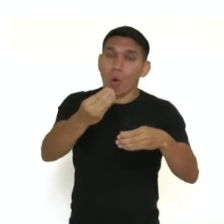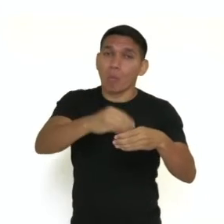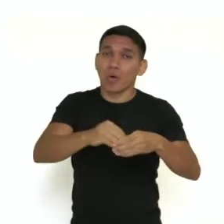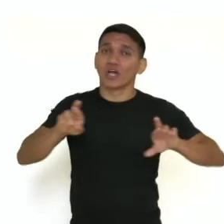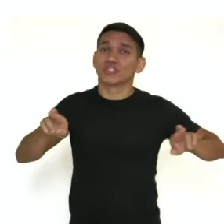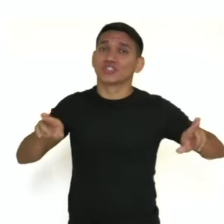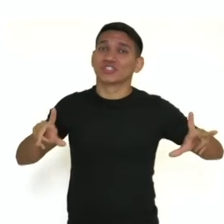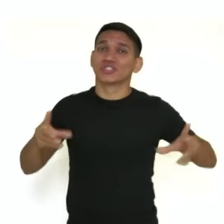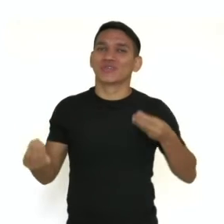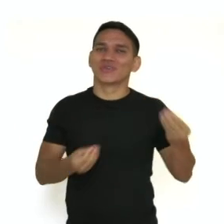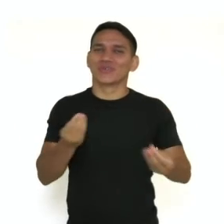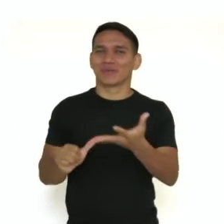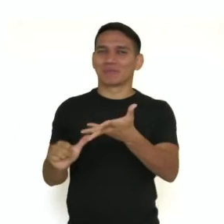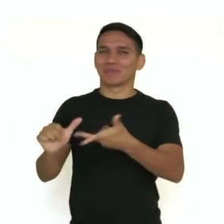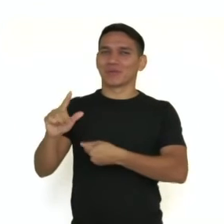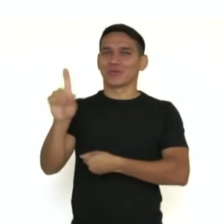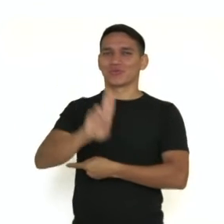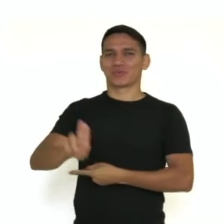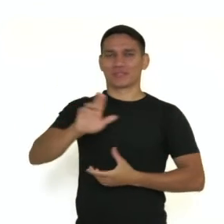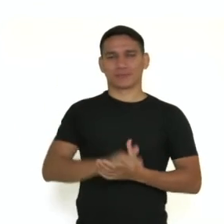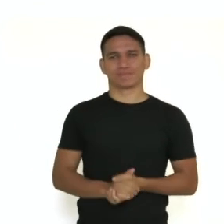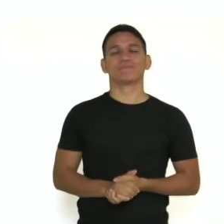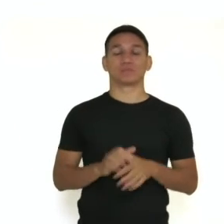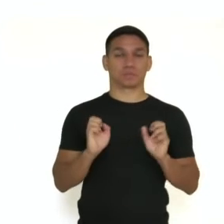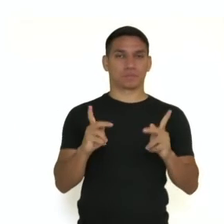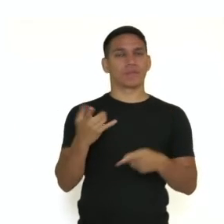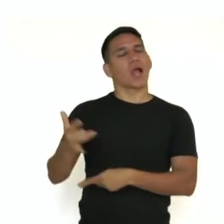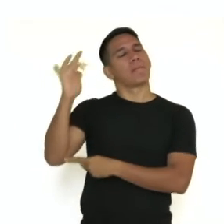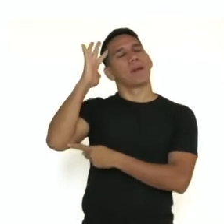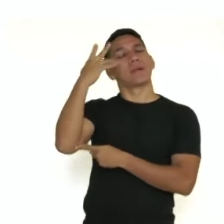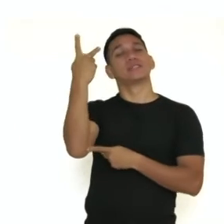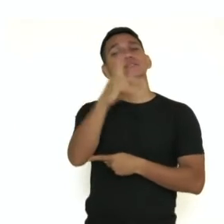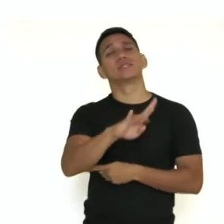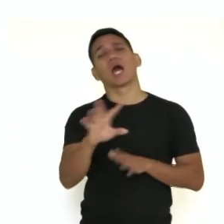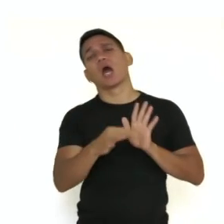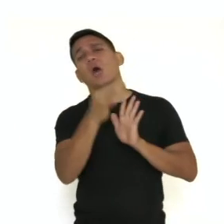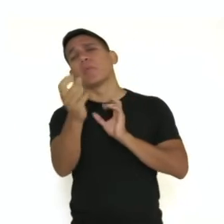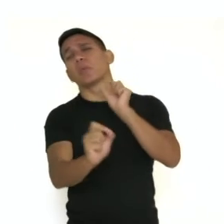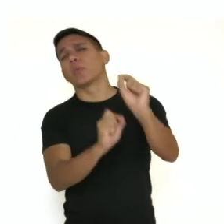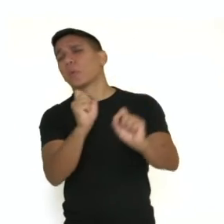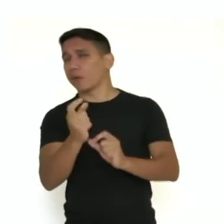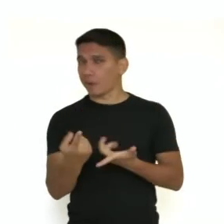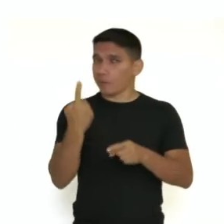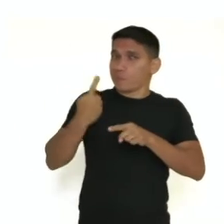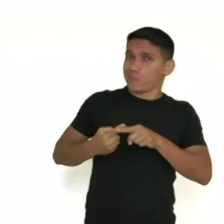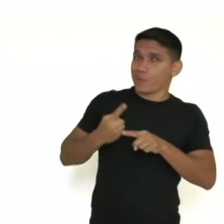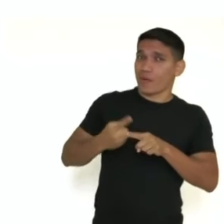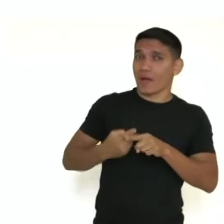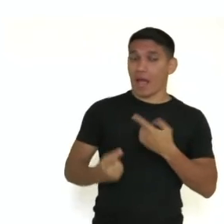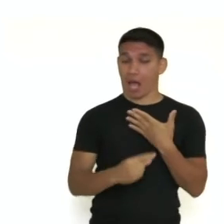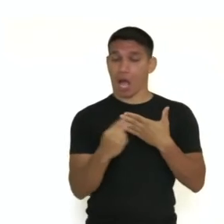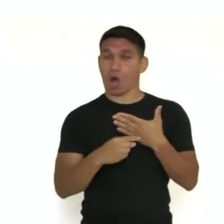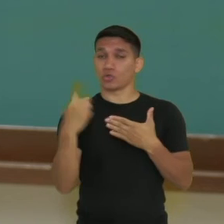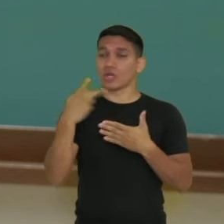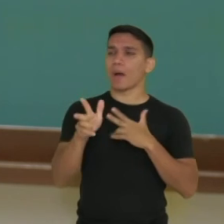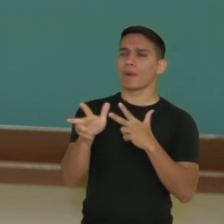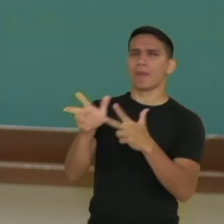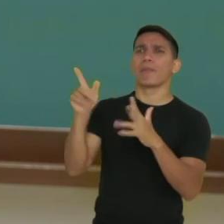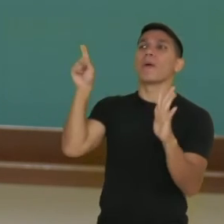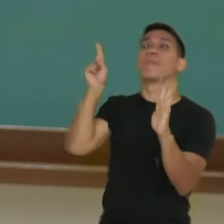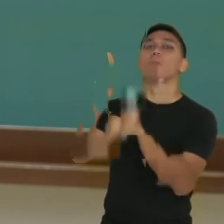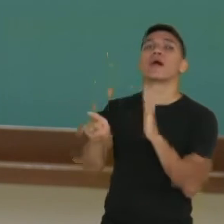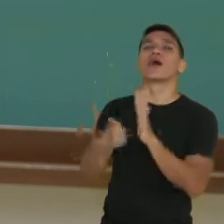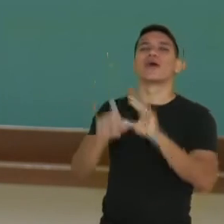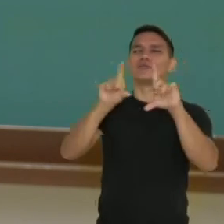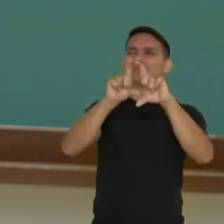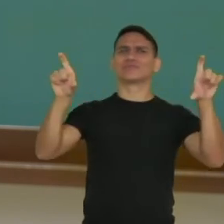tá? Vamos refletir? Olha lá, na sua opinião, por que a autora da reportagem criou uma pergunta para abrir o